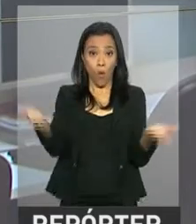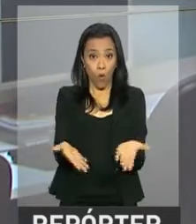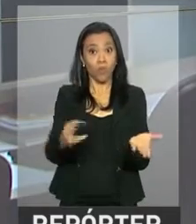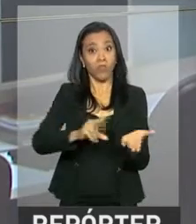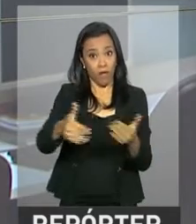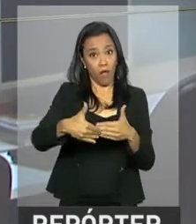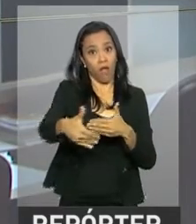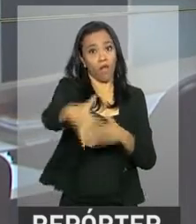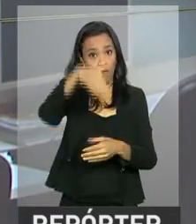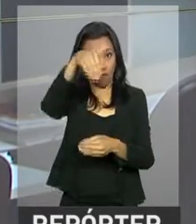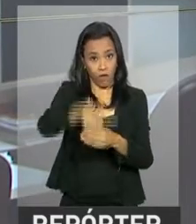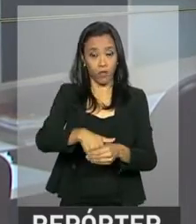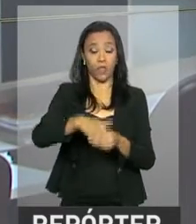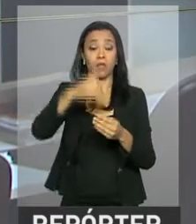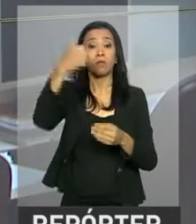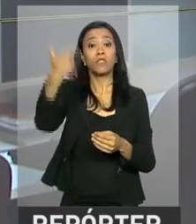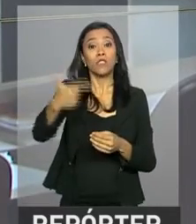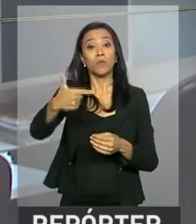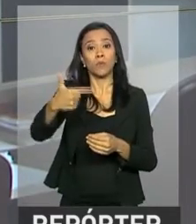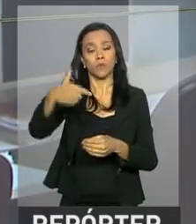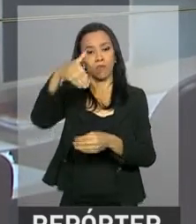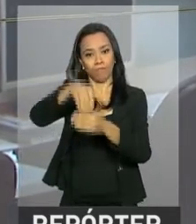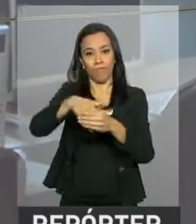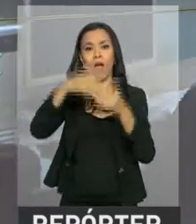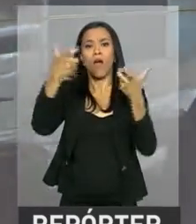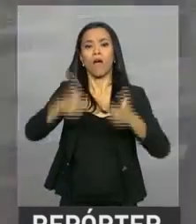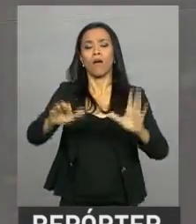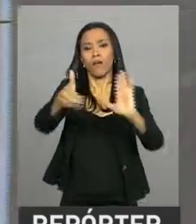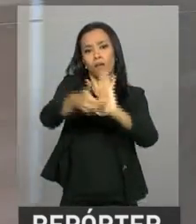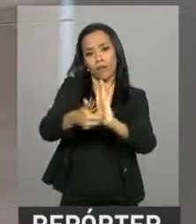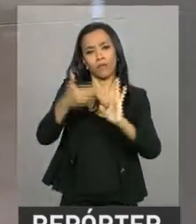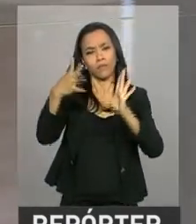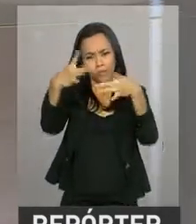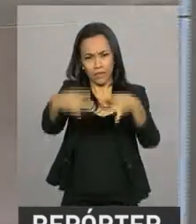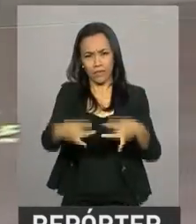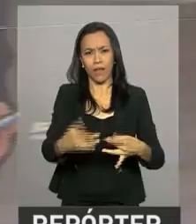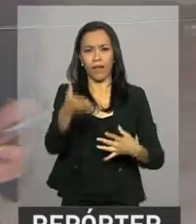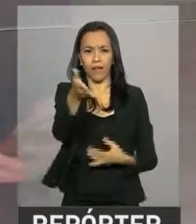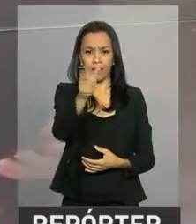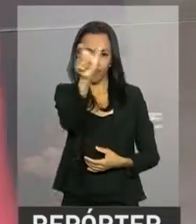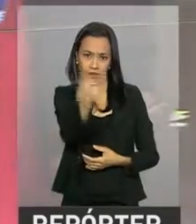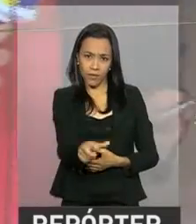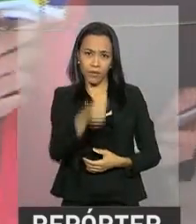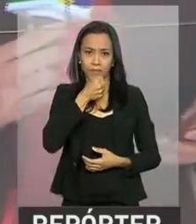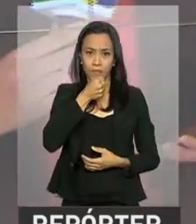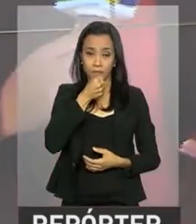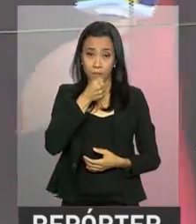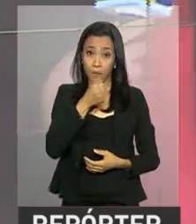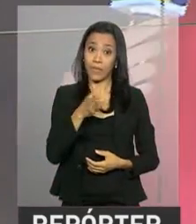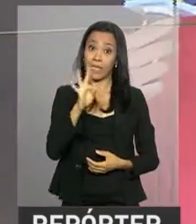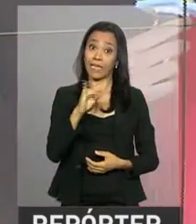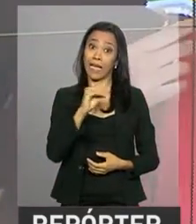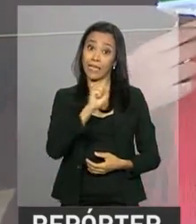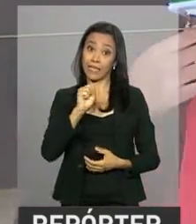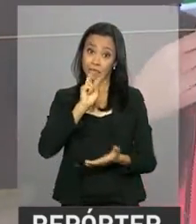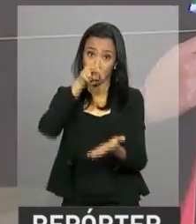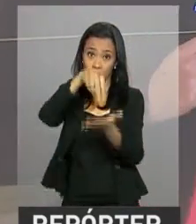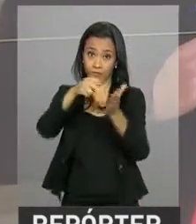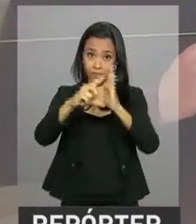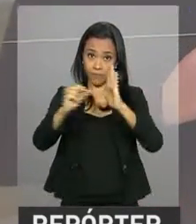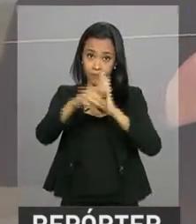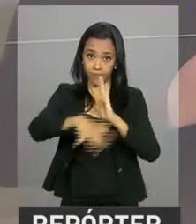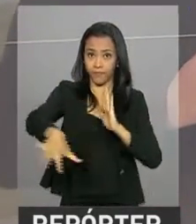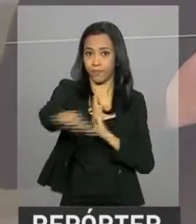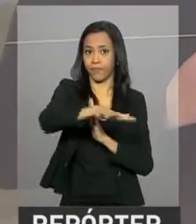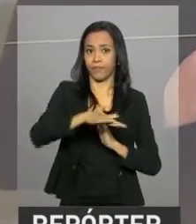em segundo turno na câmara dos deputados vamos saber os detalhes ao vivo com thaísa diz que está no palácio do planalto e thaíssa